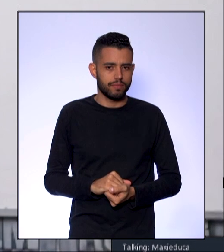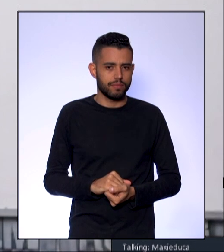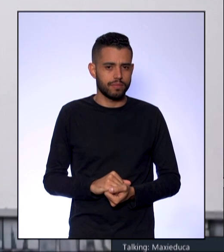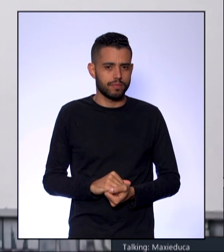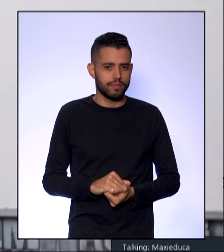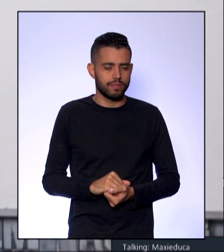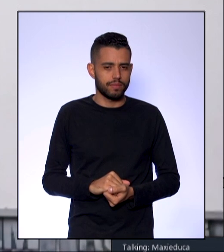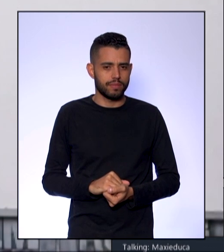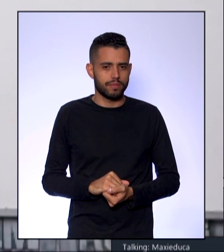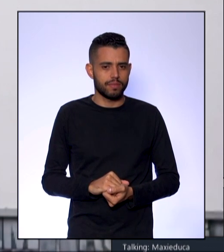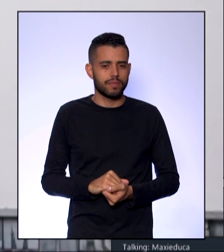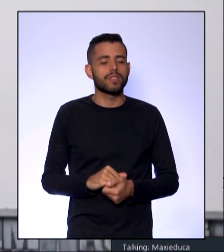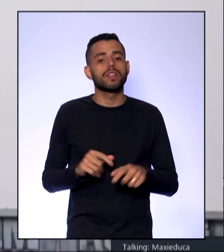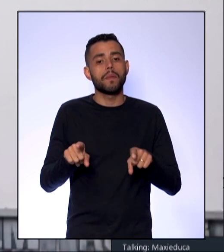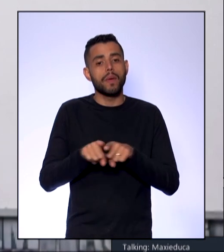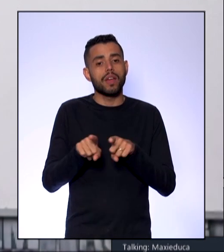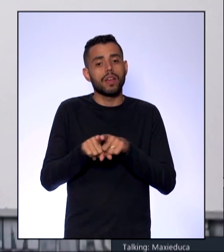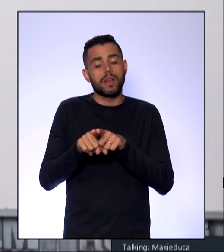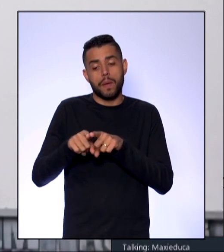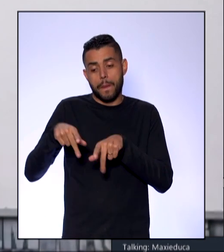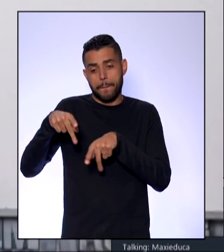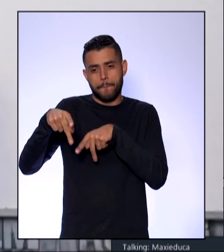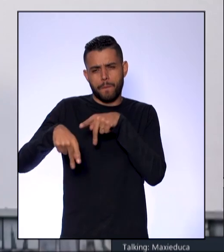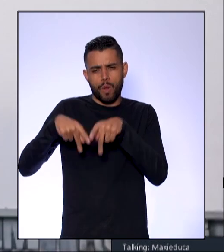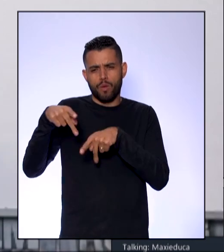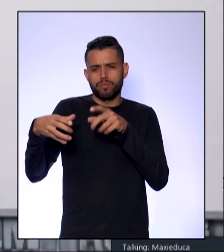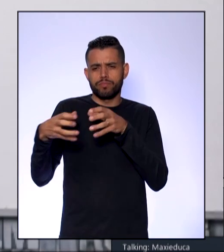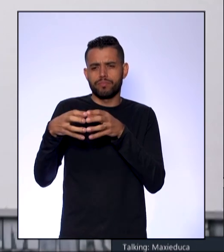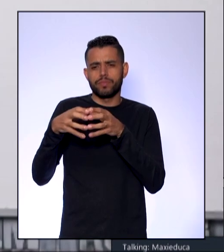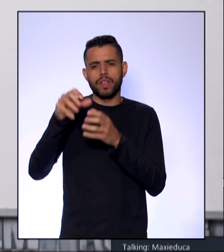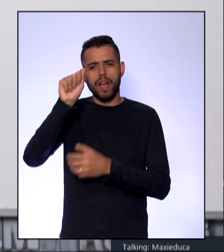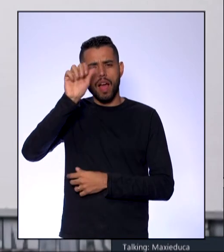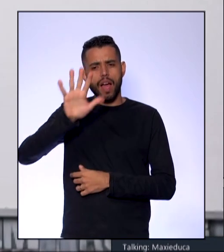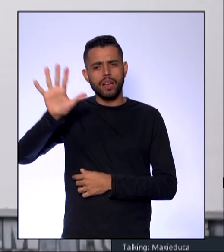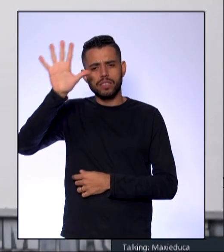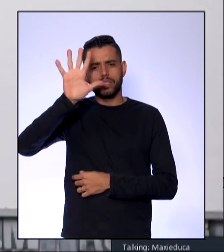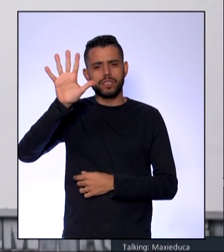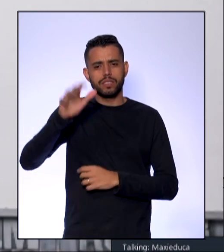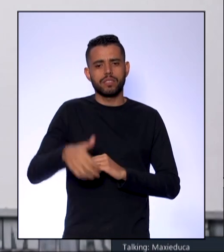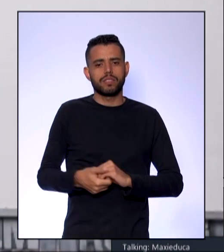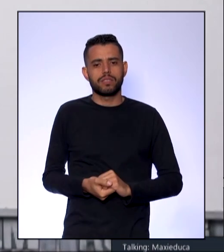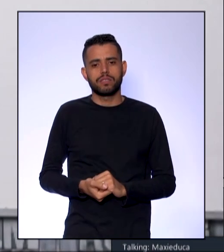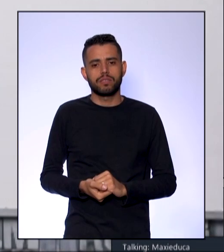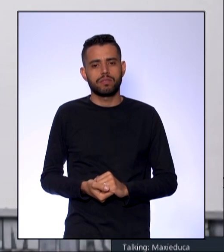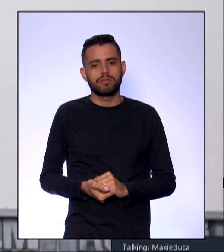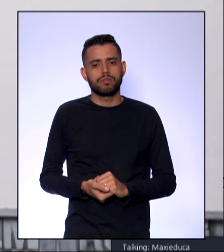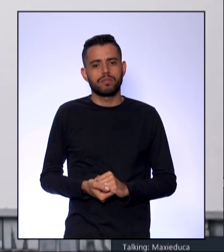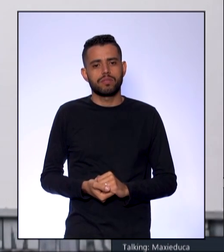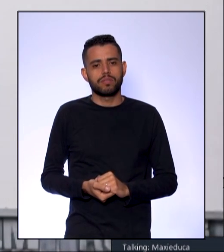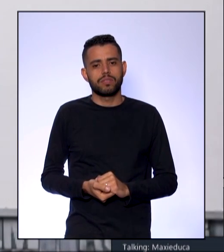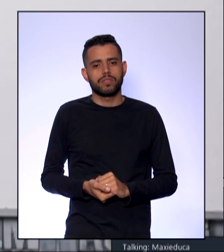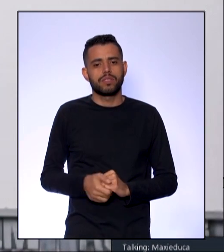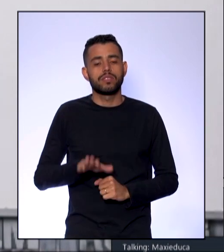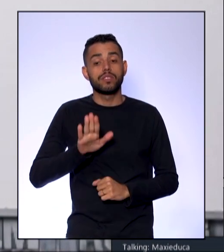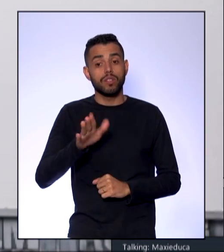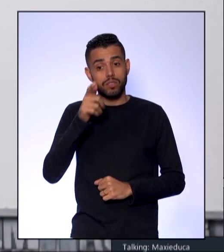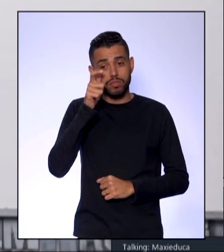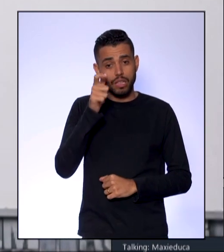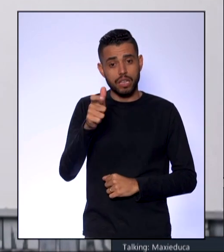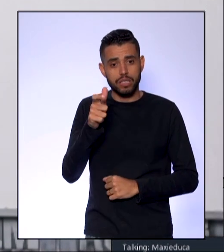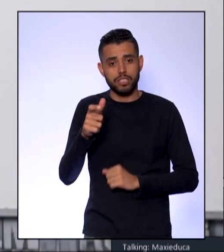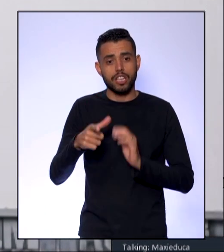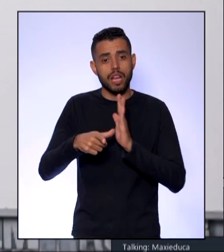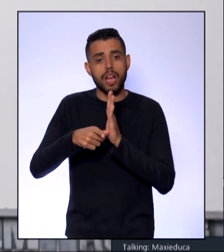de povos asiáticos. Olha que interessante! Antes da